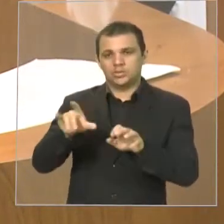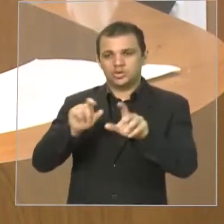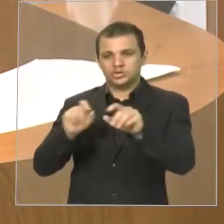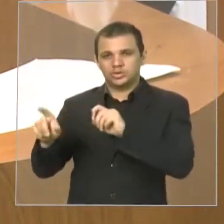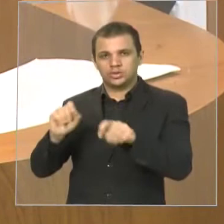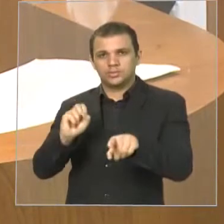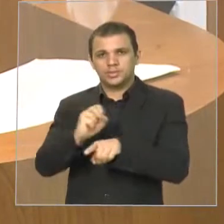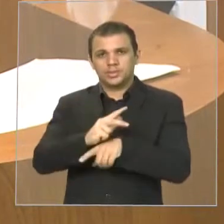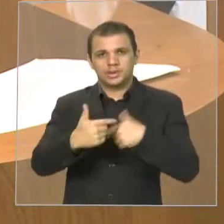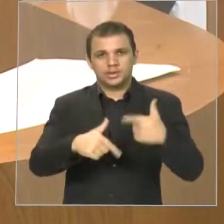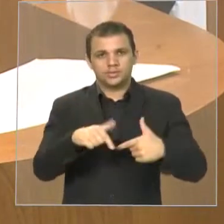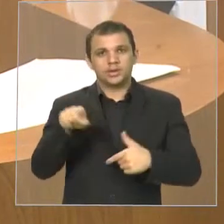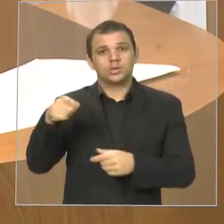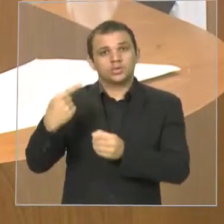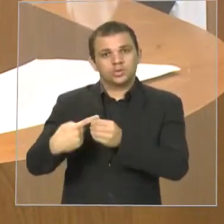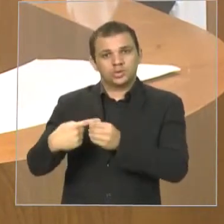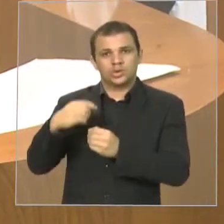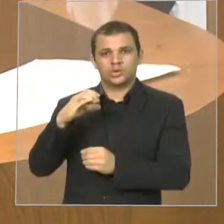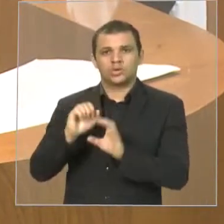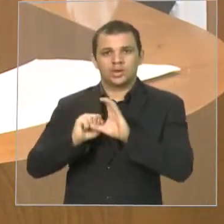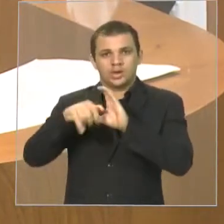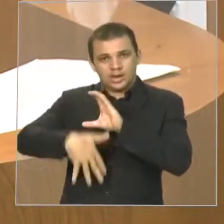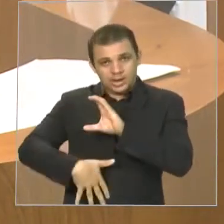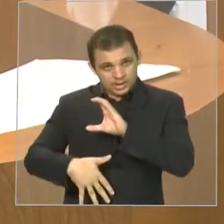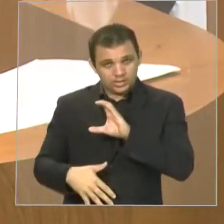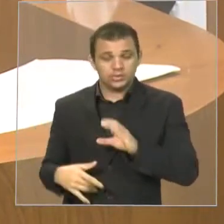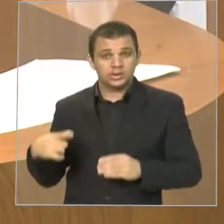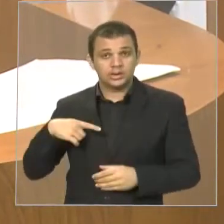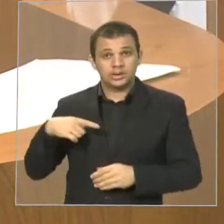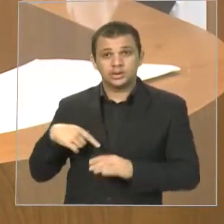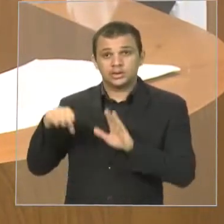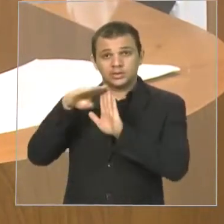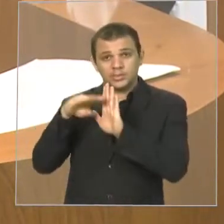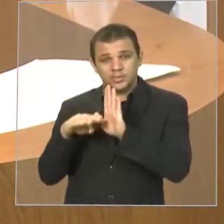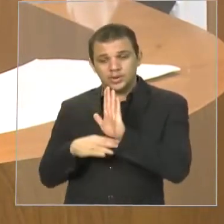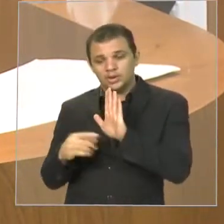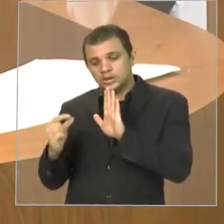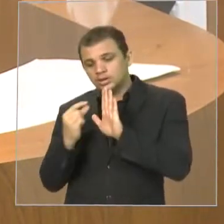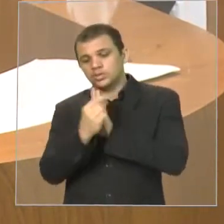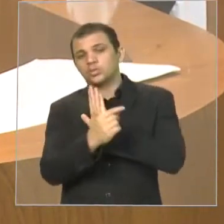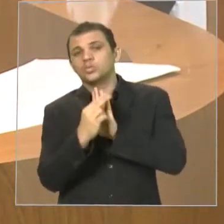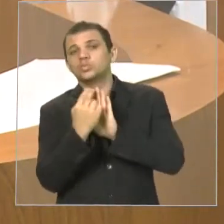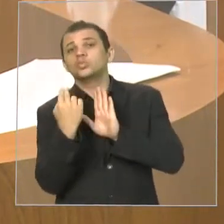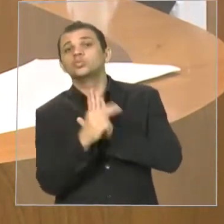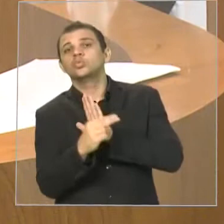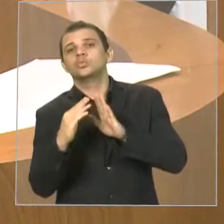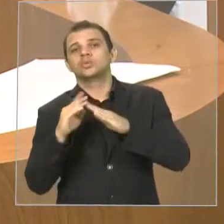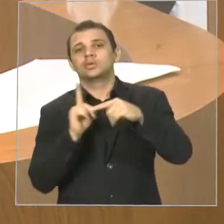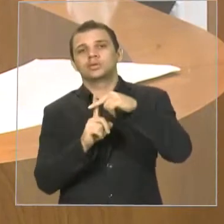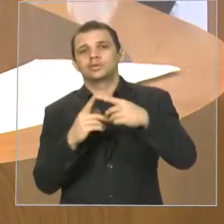uma igreja está relacionada, convocada, para apresentar a documentação.